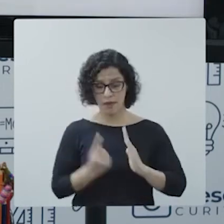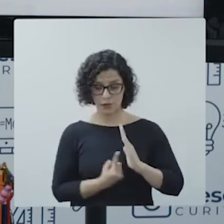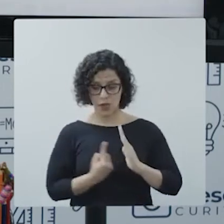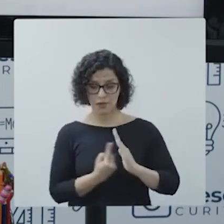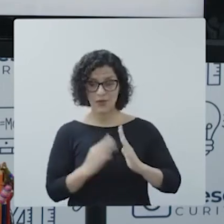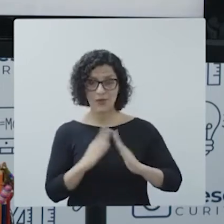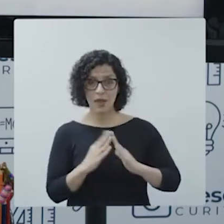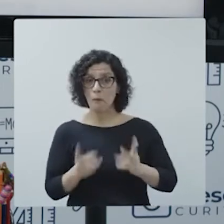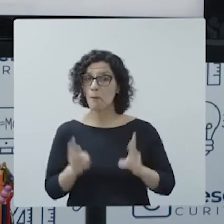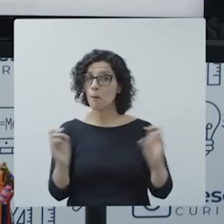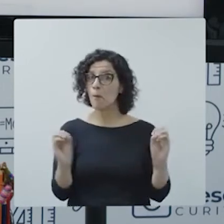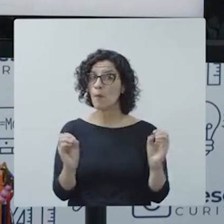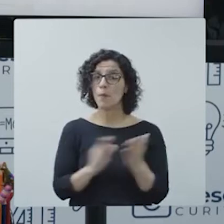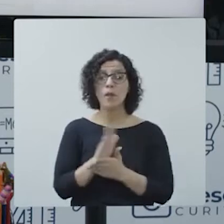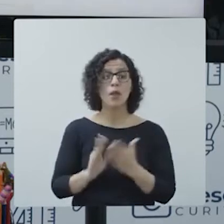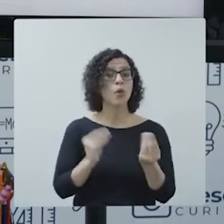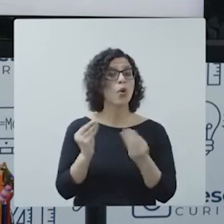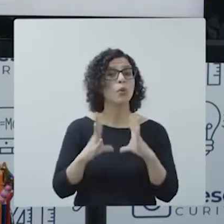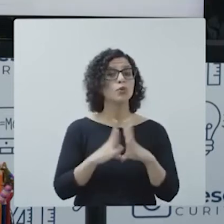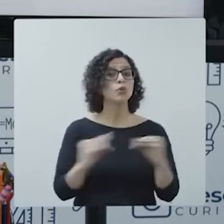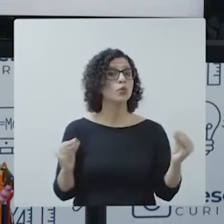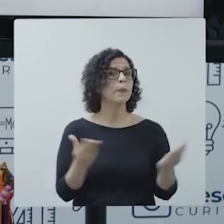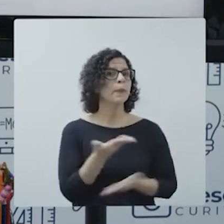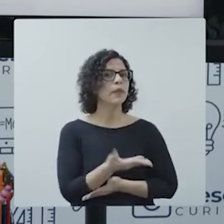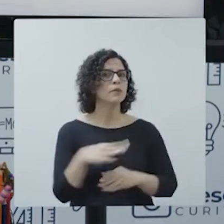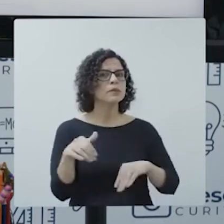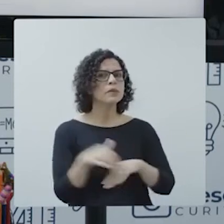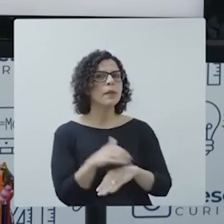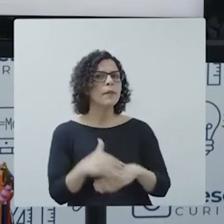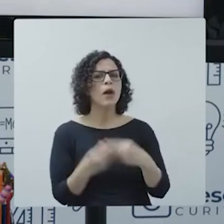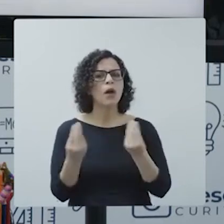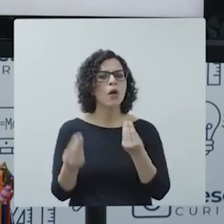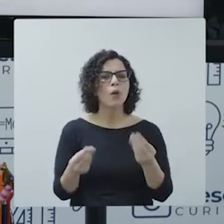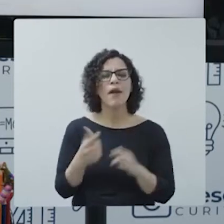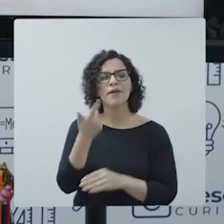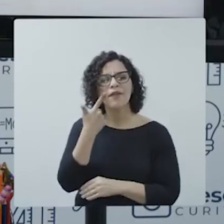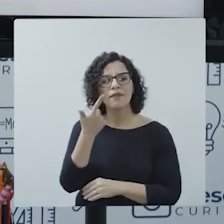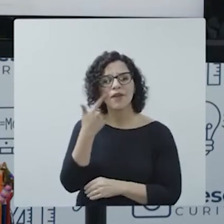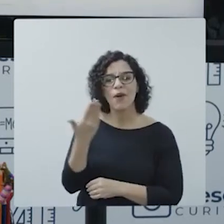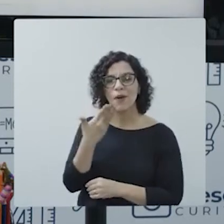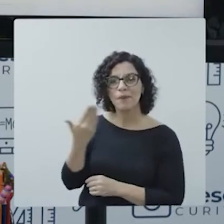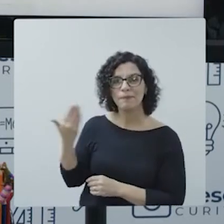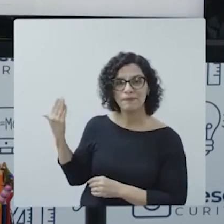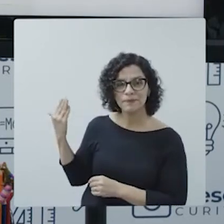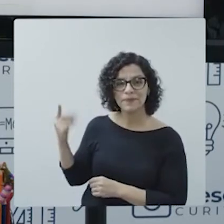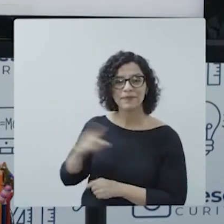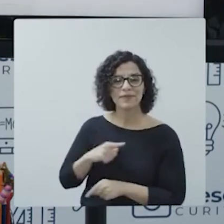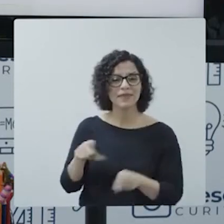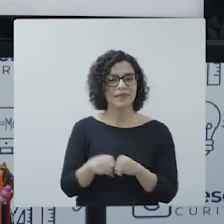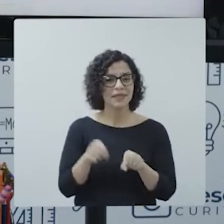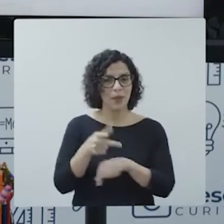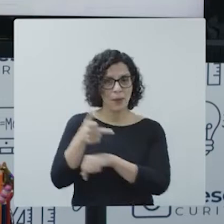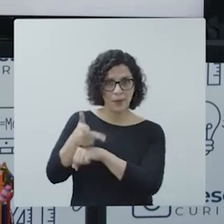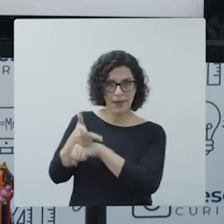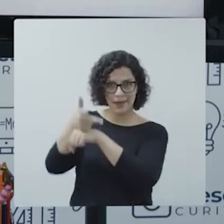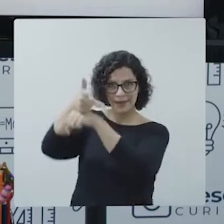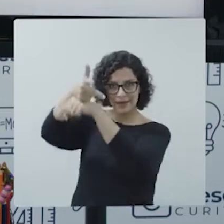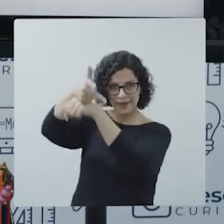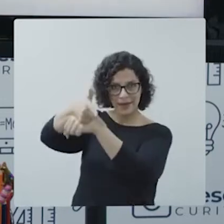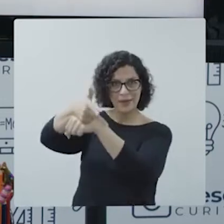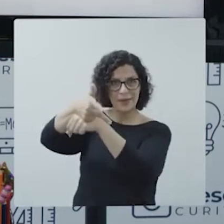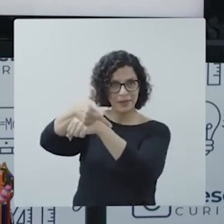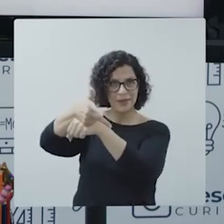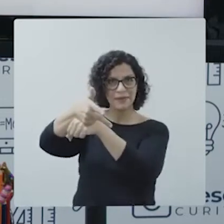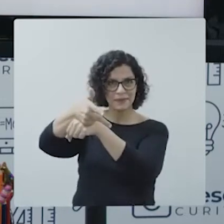casa e não perceberam o que a raposa estava fazendo. Olhem só, tem até uma câmera,